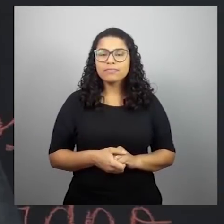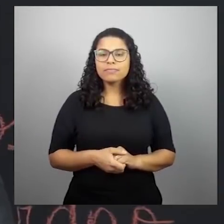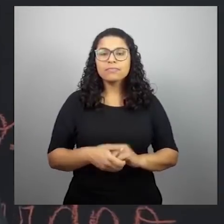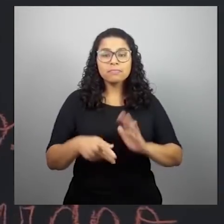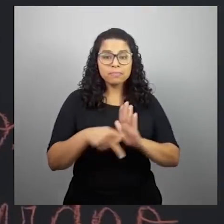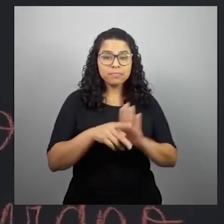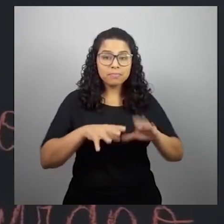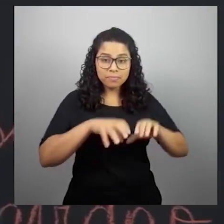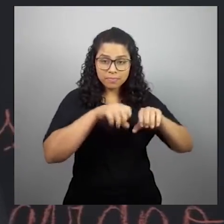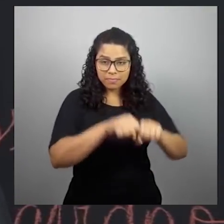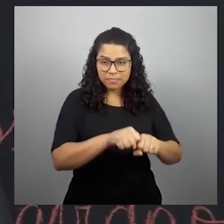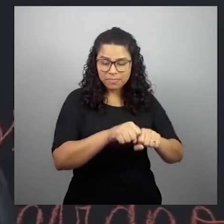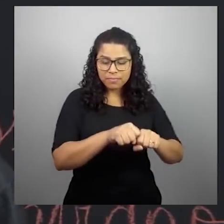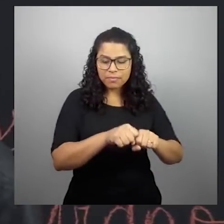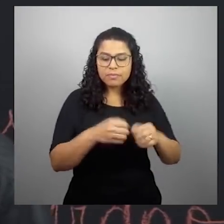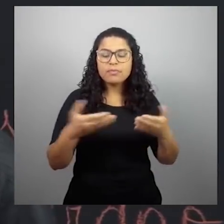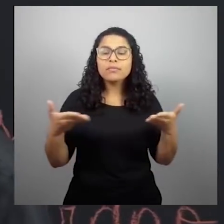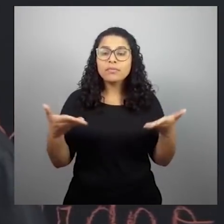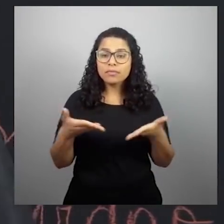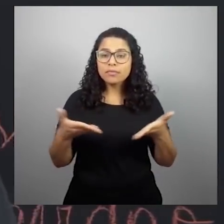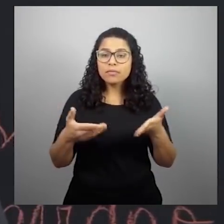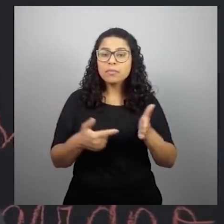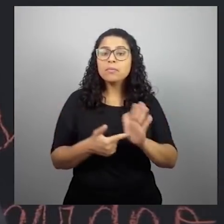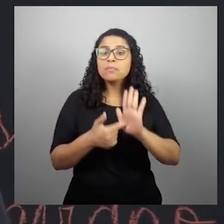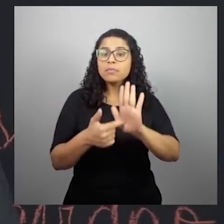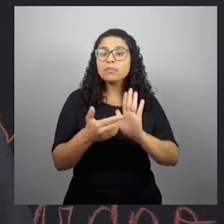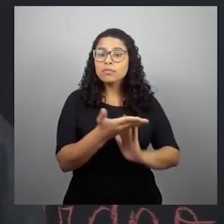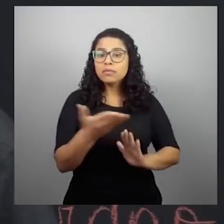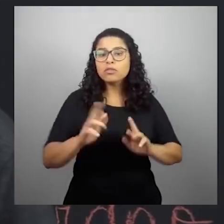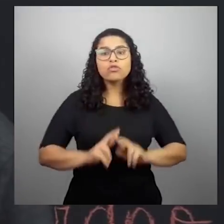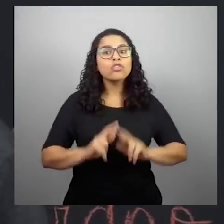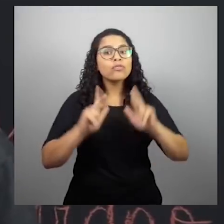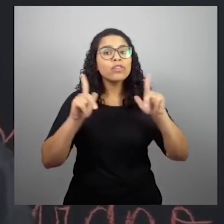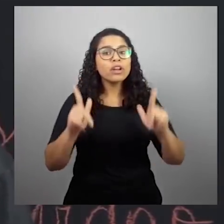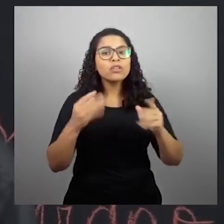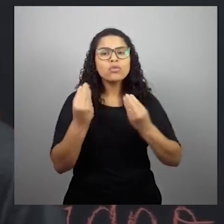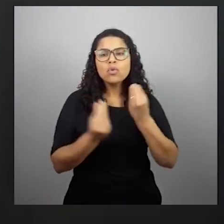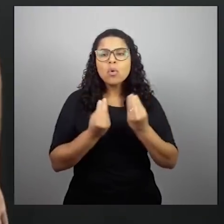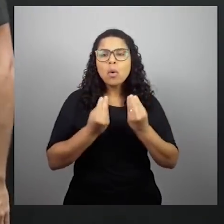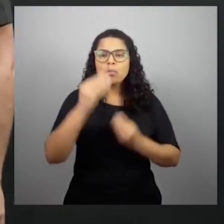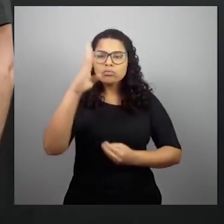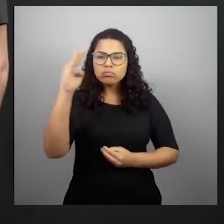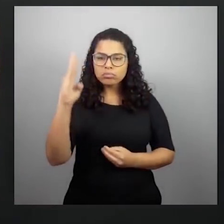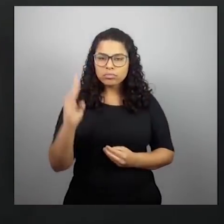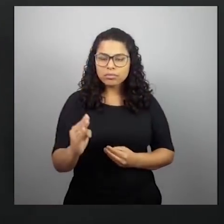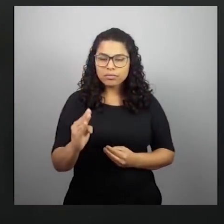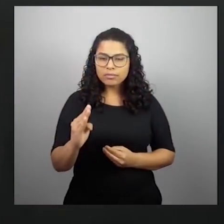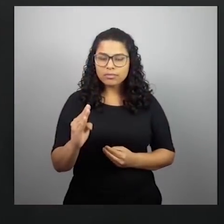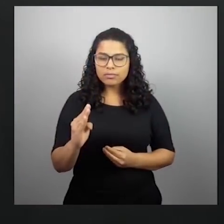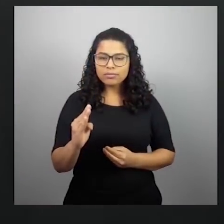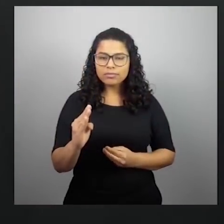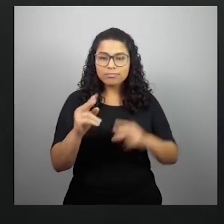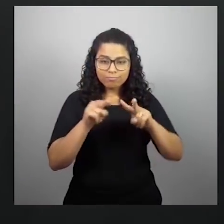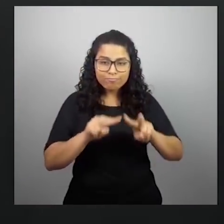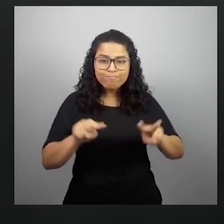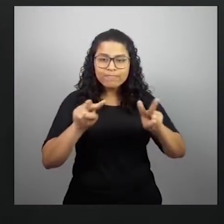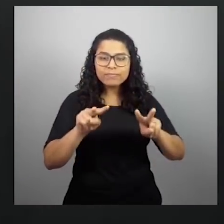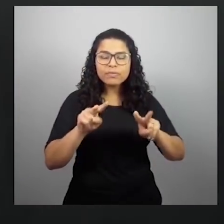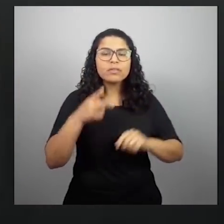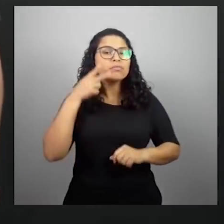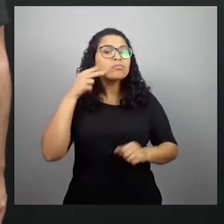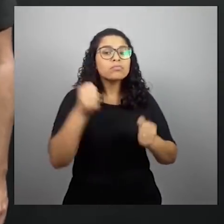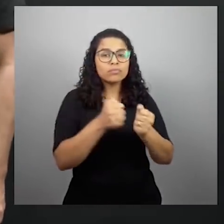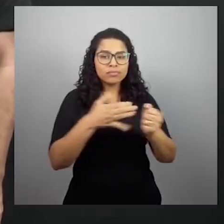colonizador. Para ilustrar um pouco essa questão da forma muito diferente de compor o povo brasileiro, a gente vai falar um pouco dos